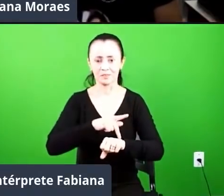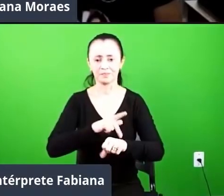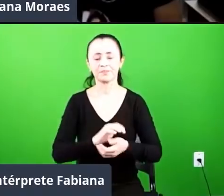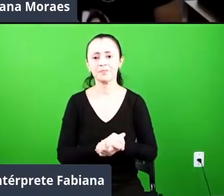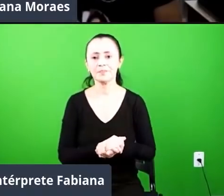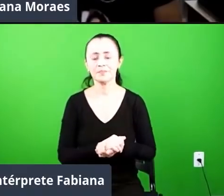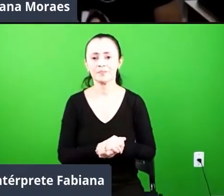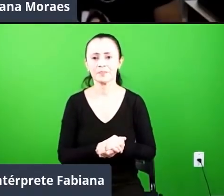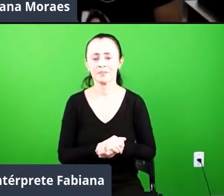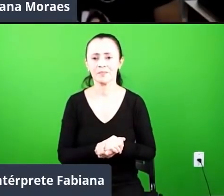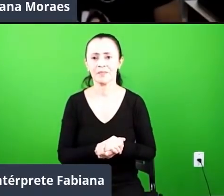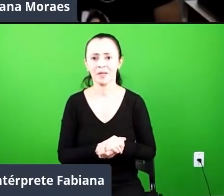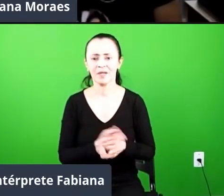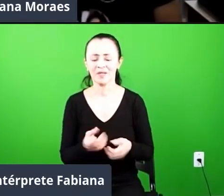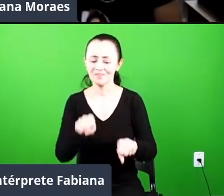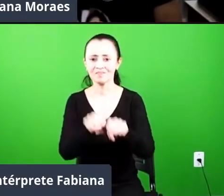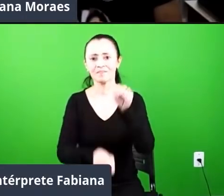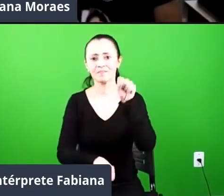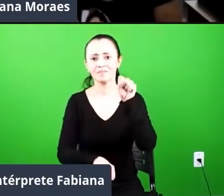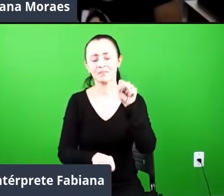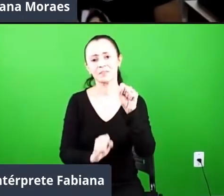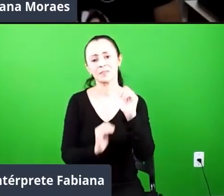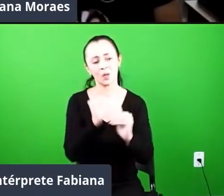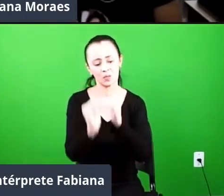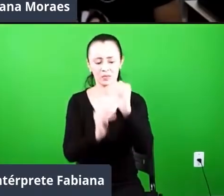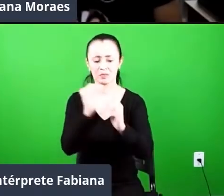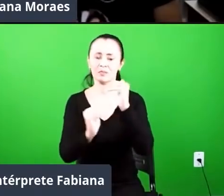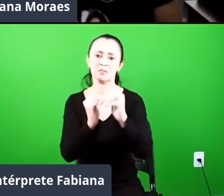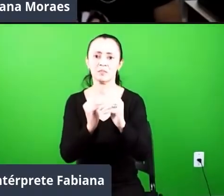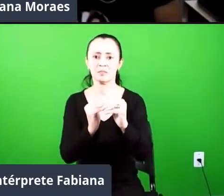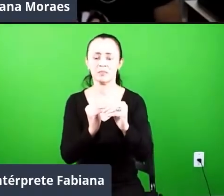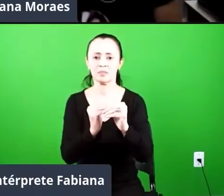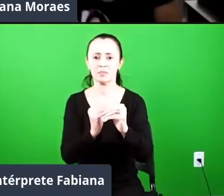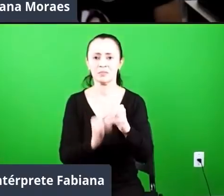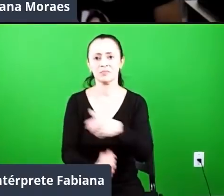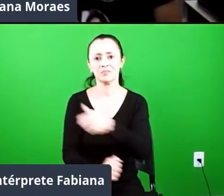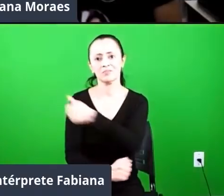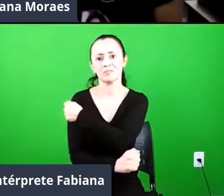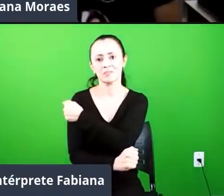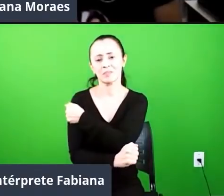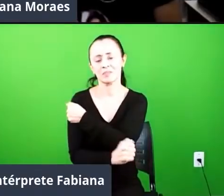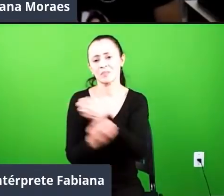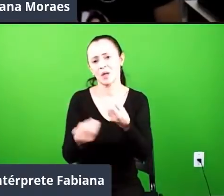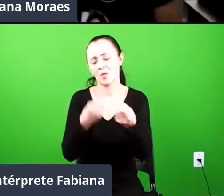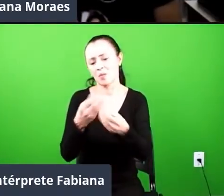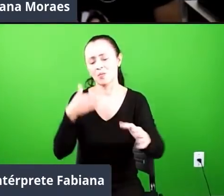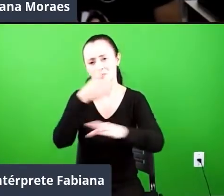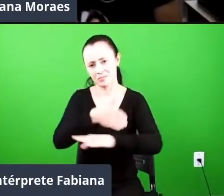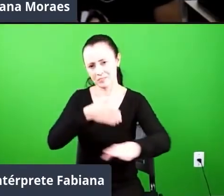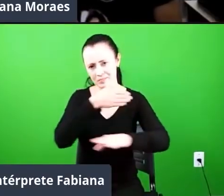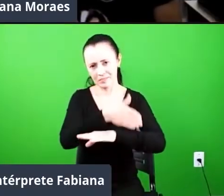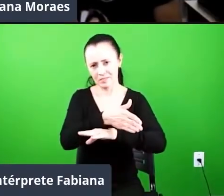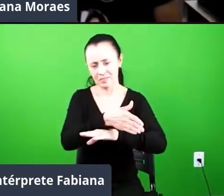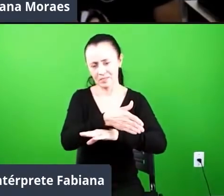isso prejudica o desenvolvimento dos estudantes. Porque como que é a forma de acesso a esse ensino? Como a gente